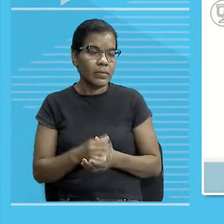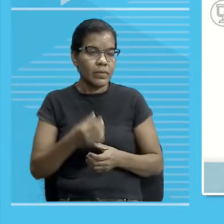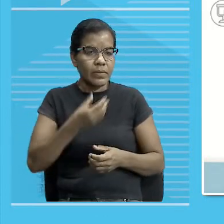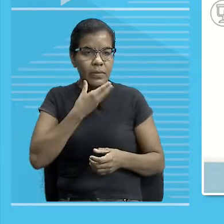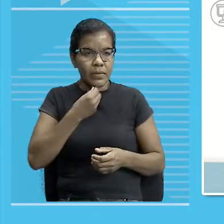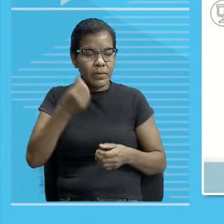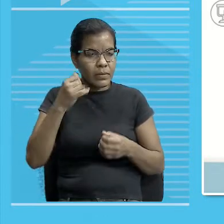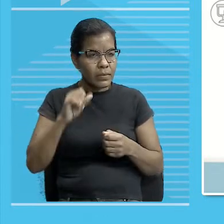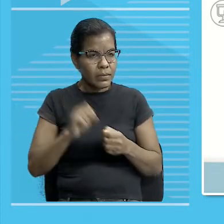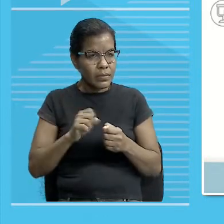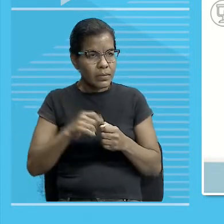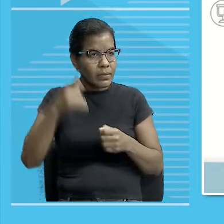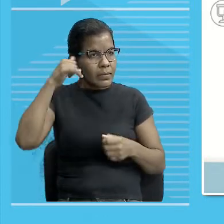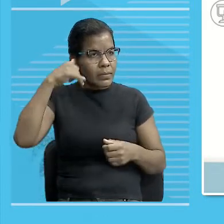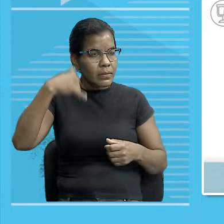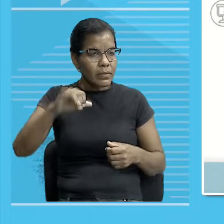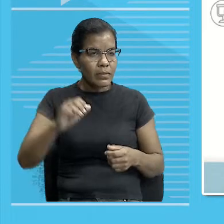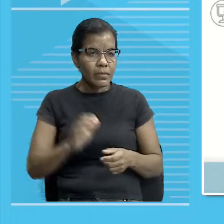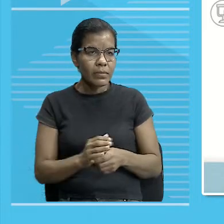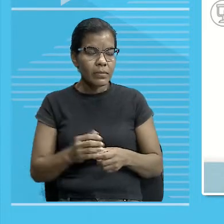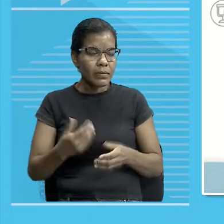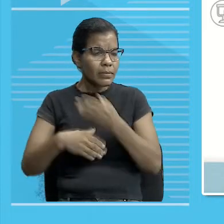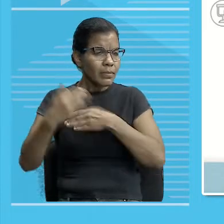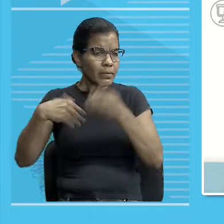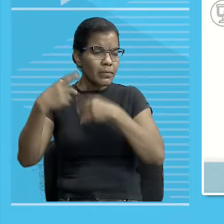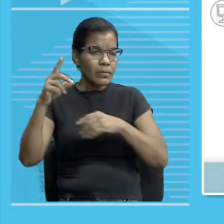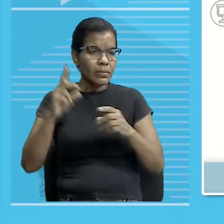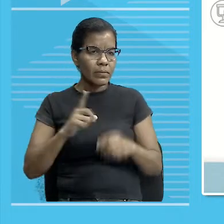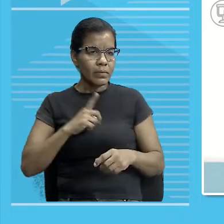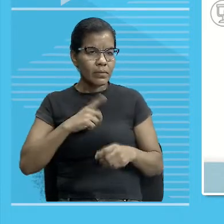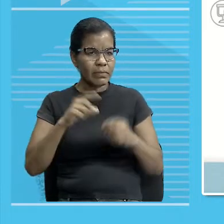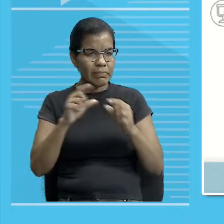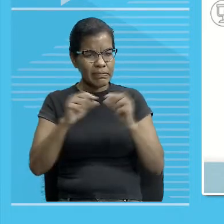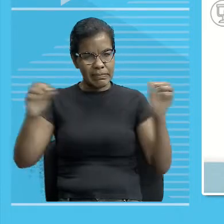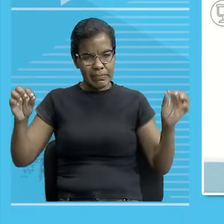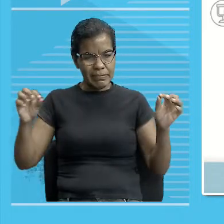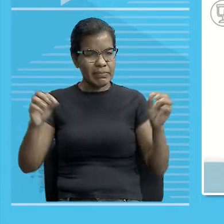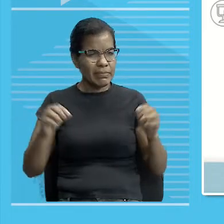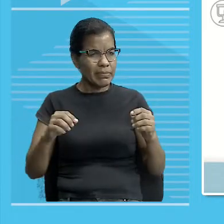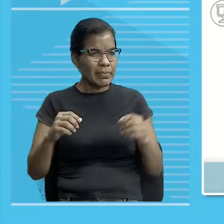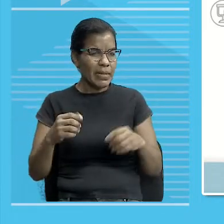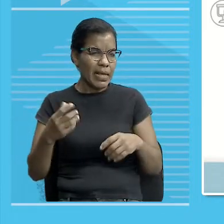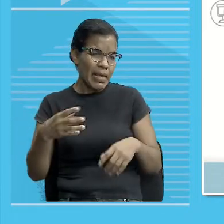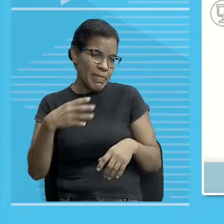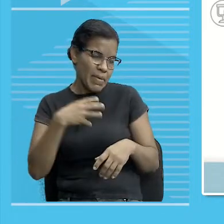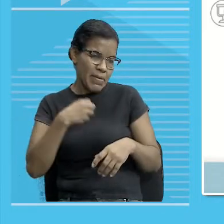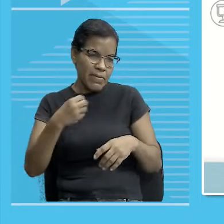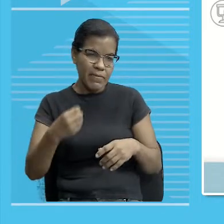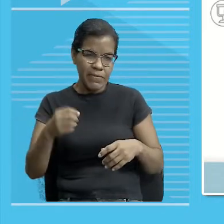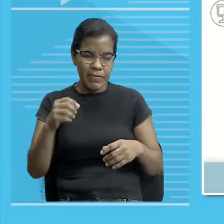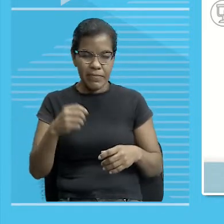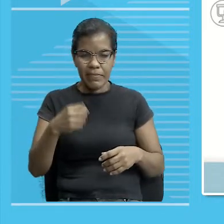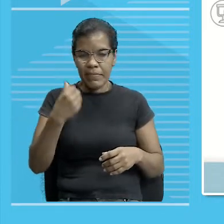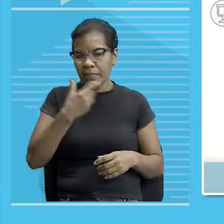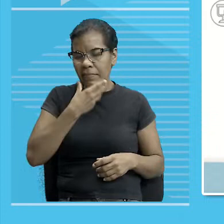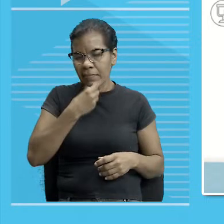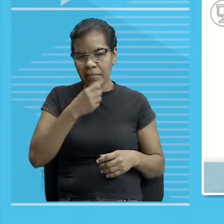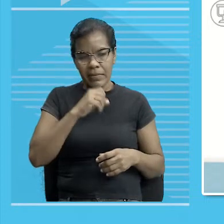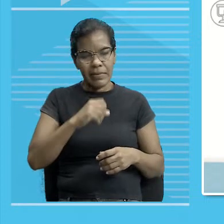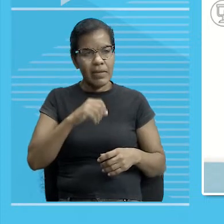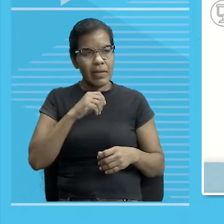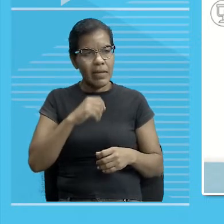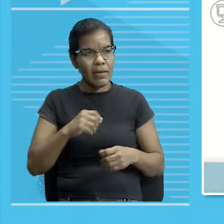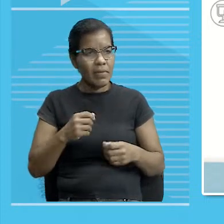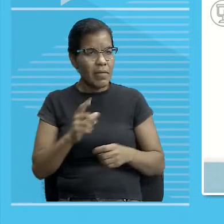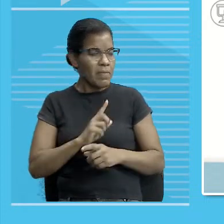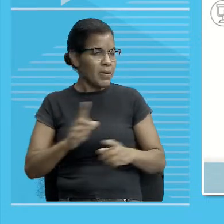Antigamente, aquelas frases, velha, nojenta, né? Ah, meu filho é homem. Eu não tenho que me